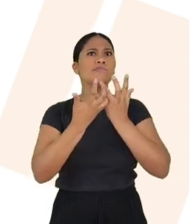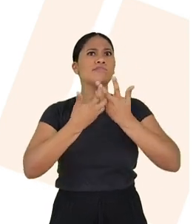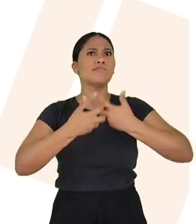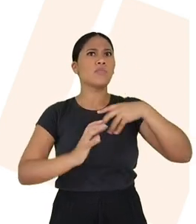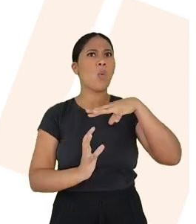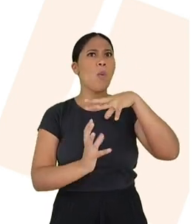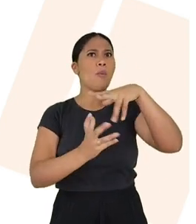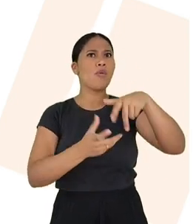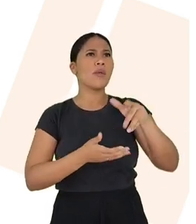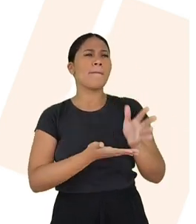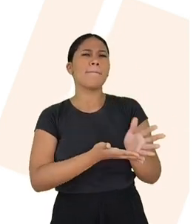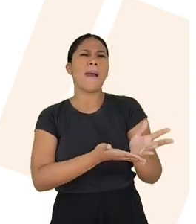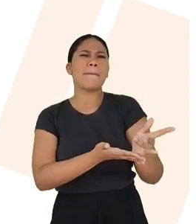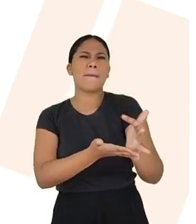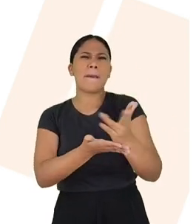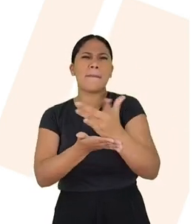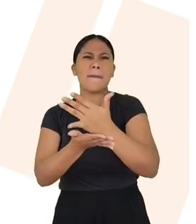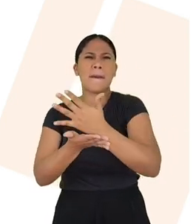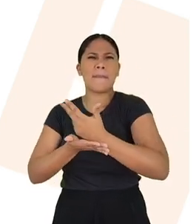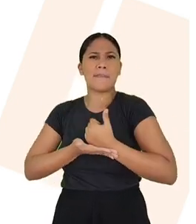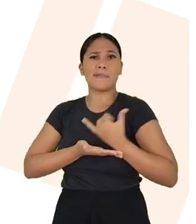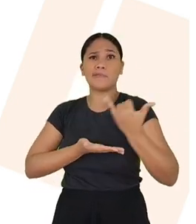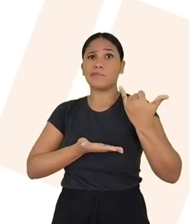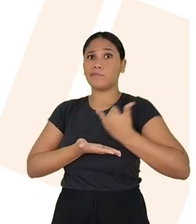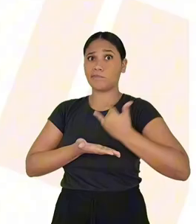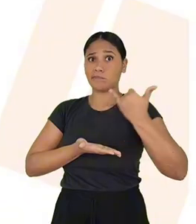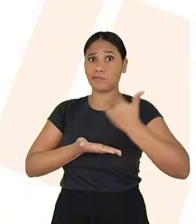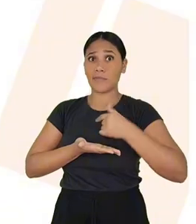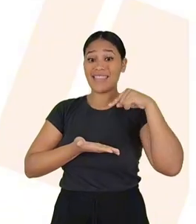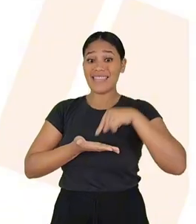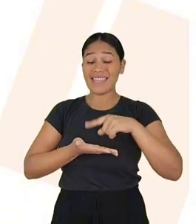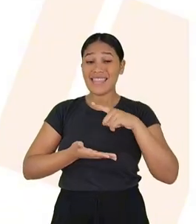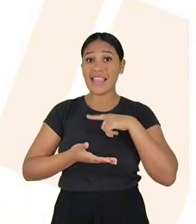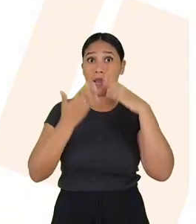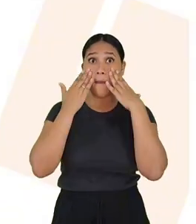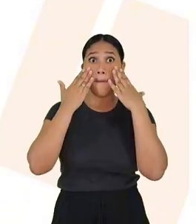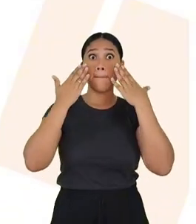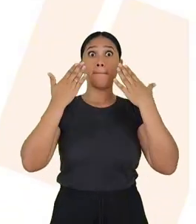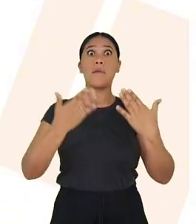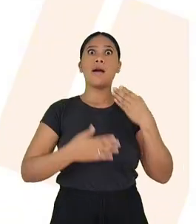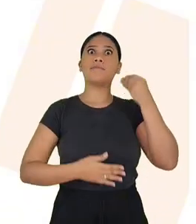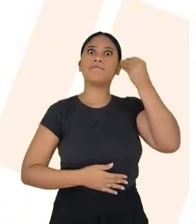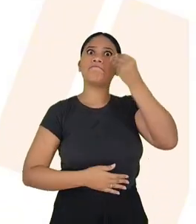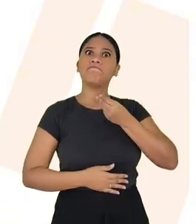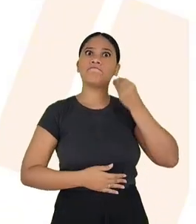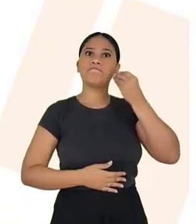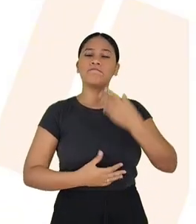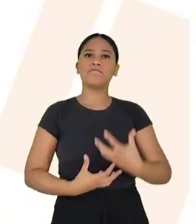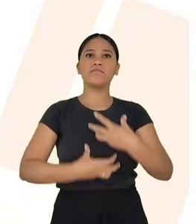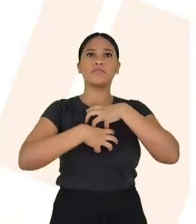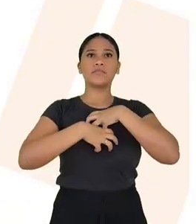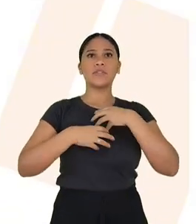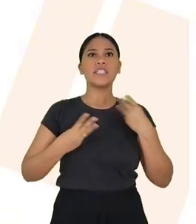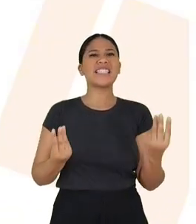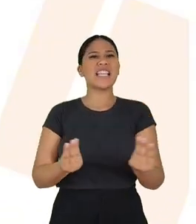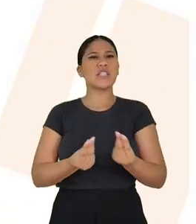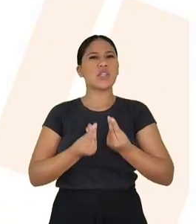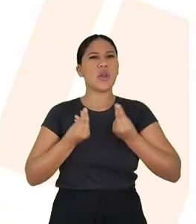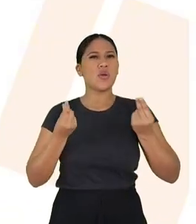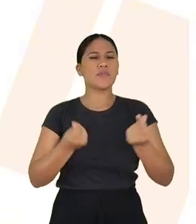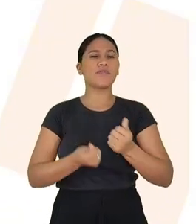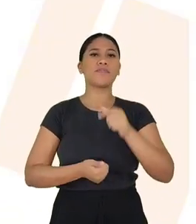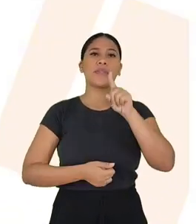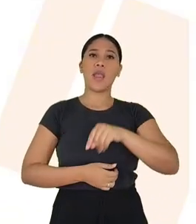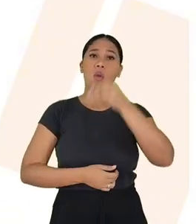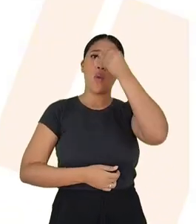o funcionamento do mundo através da coleta de dados empíricos. Dessa forma, ela destaca a importância da